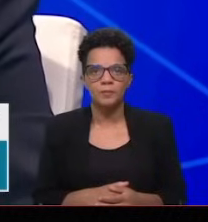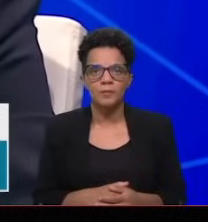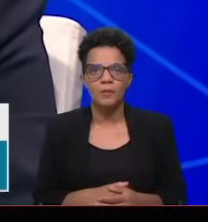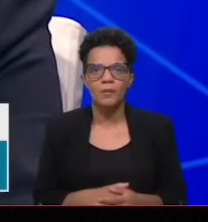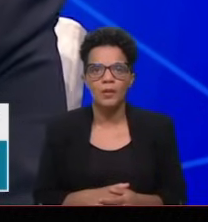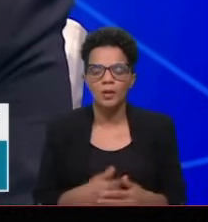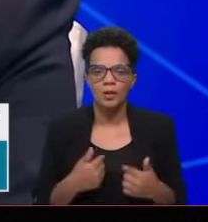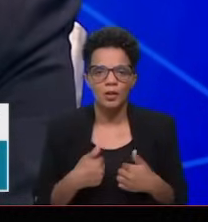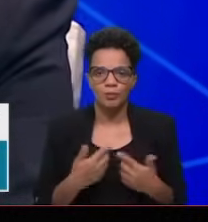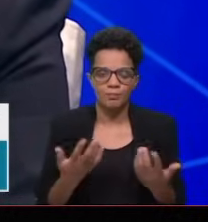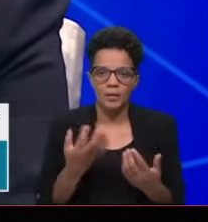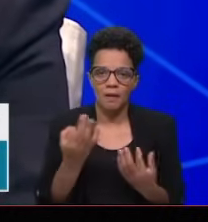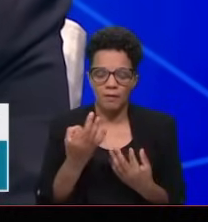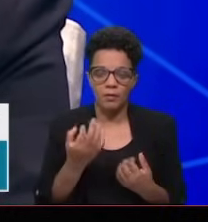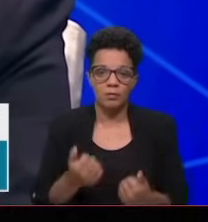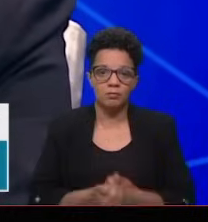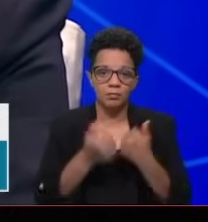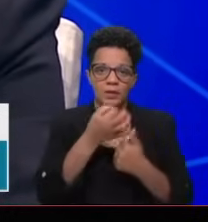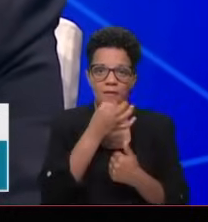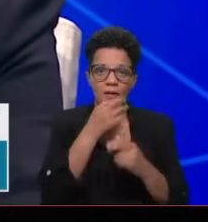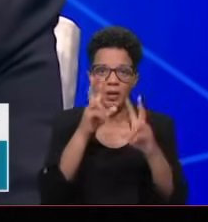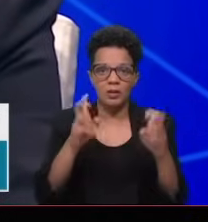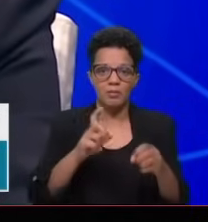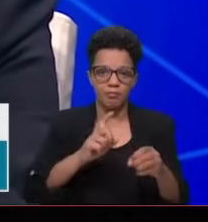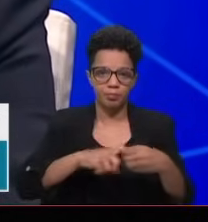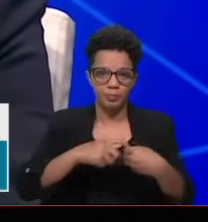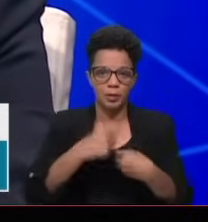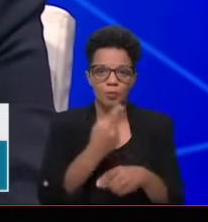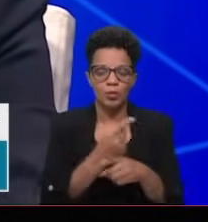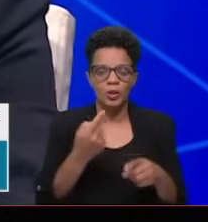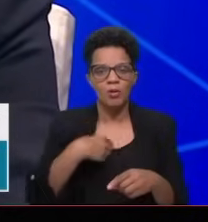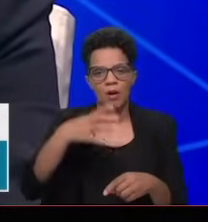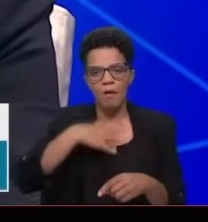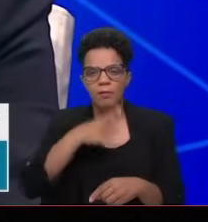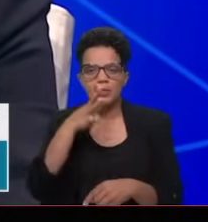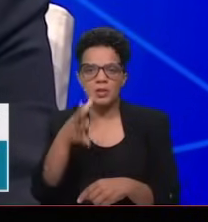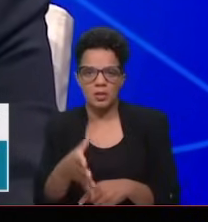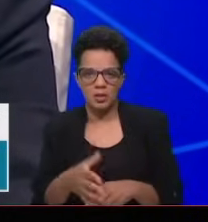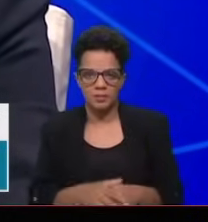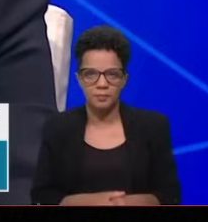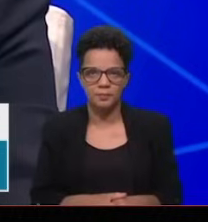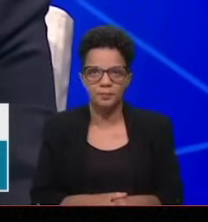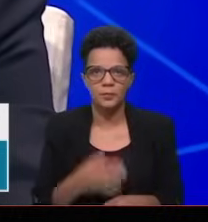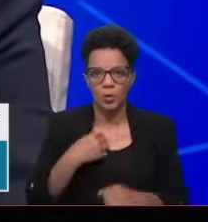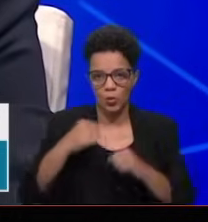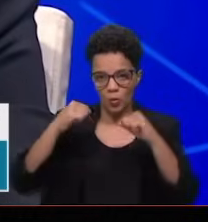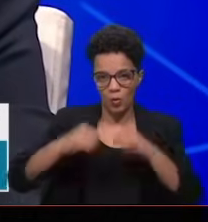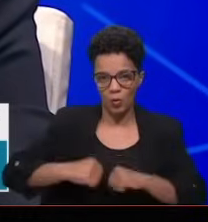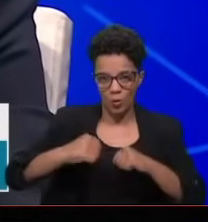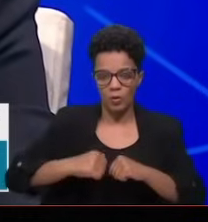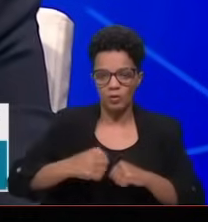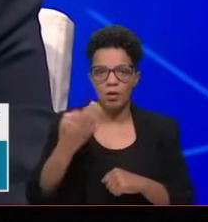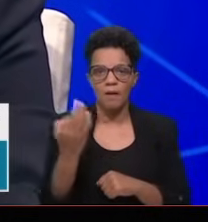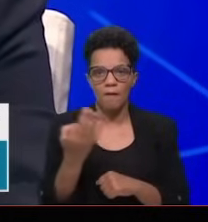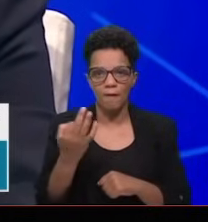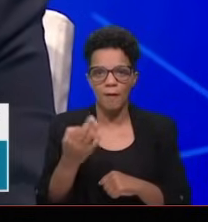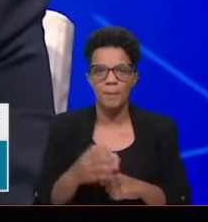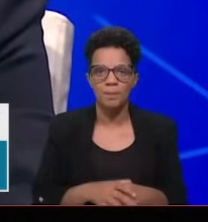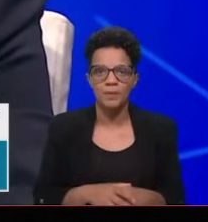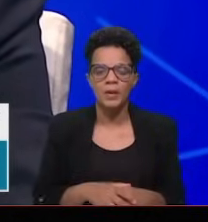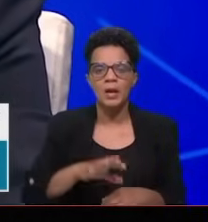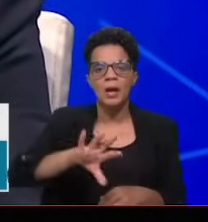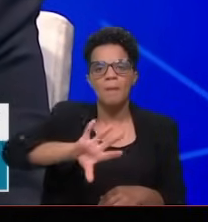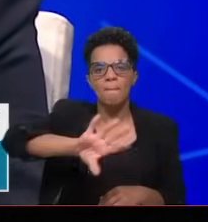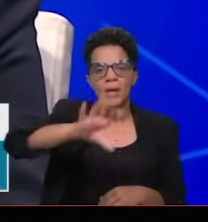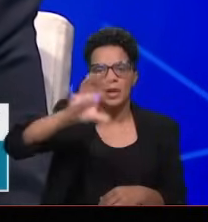de todo Ainda bem que falo largamento porque eu só queria fazer aqui um pequeno parênteses é que que eu estou de acordo que obviamente cada cada país